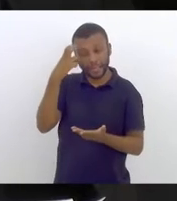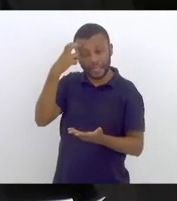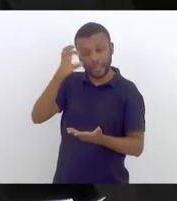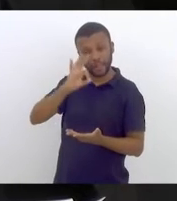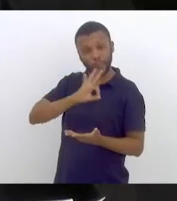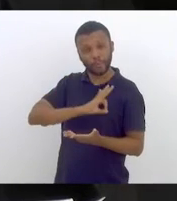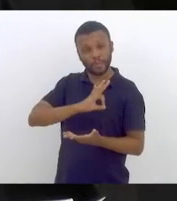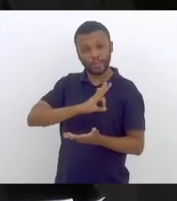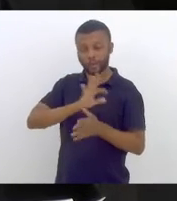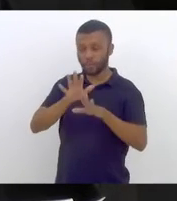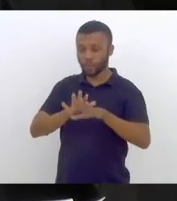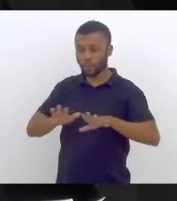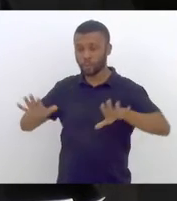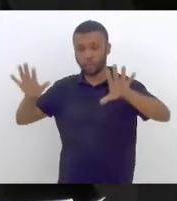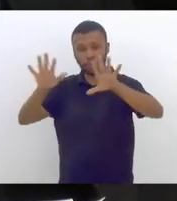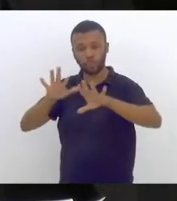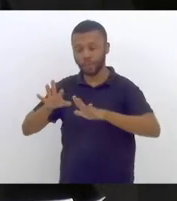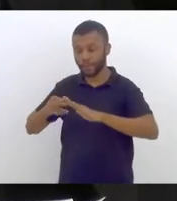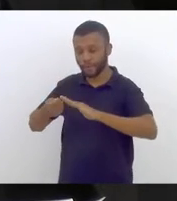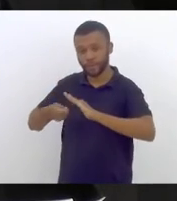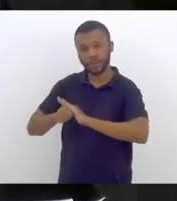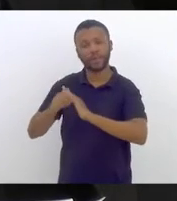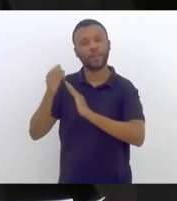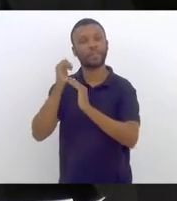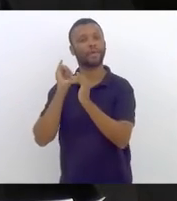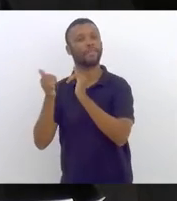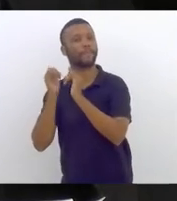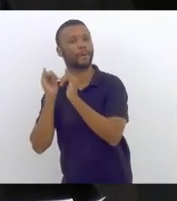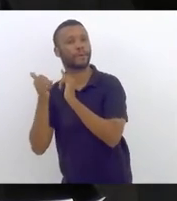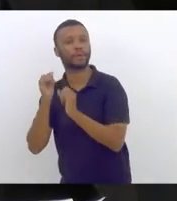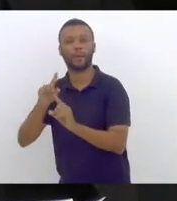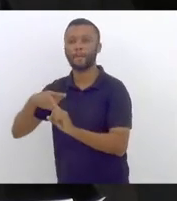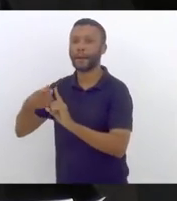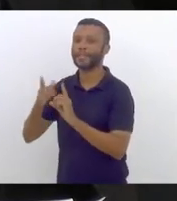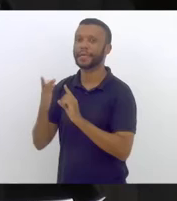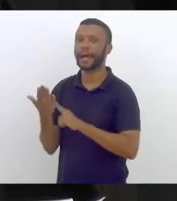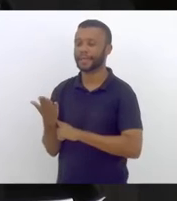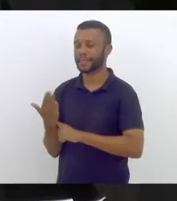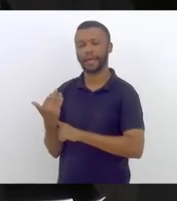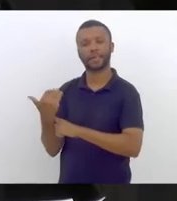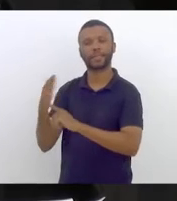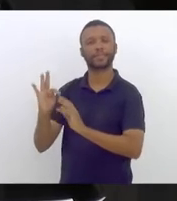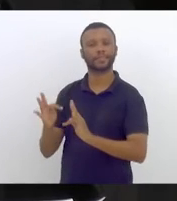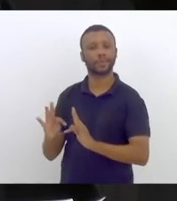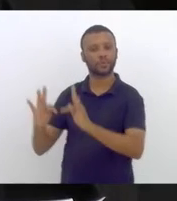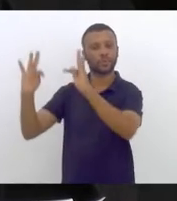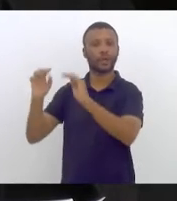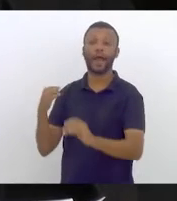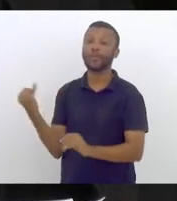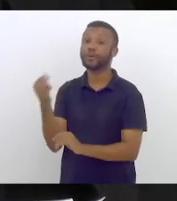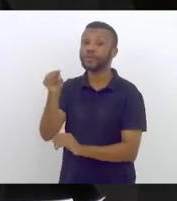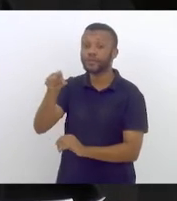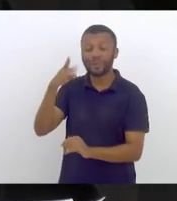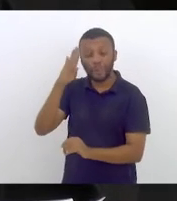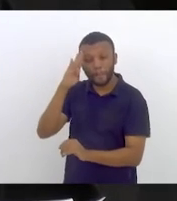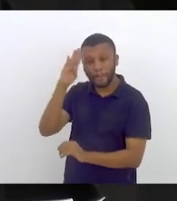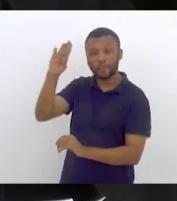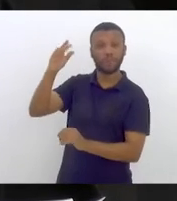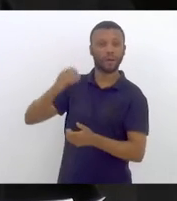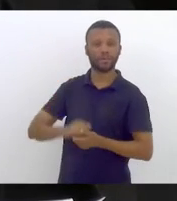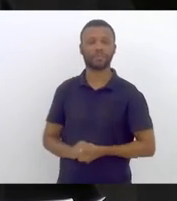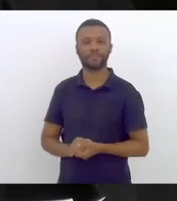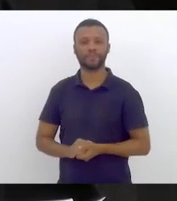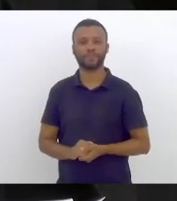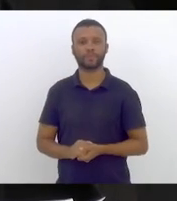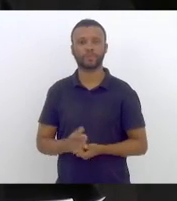modo geral, em tecnologia, em informações. É muito importante entender que isso é vital, deputada Mônica Francisco,